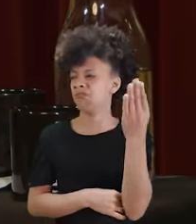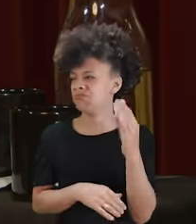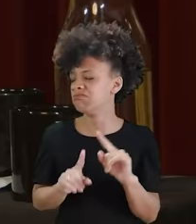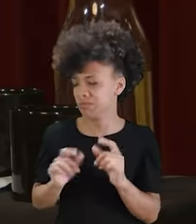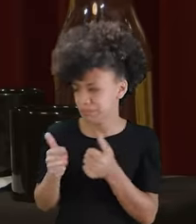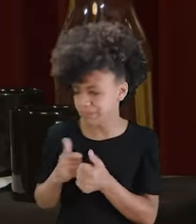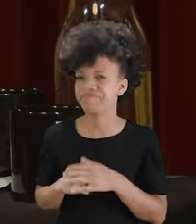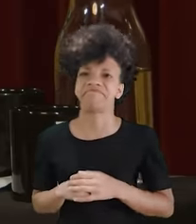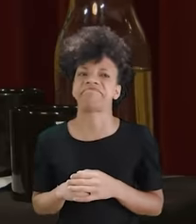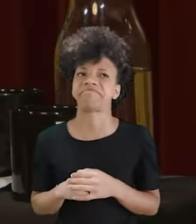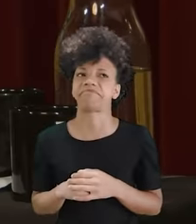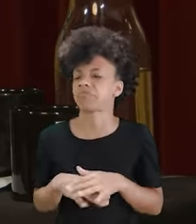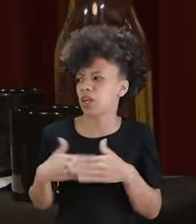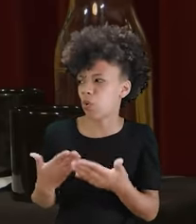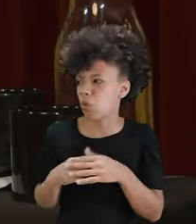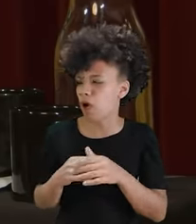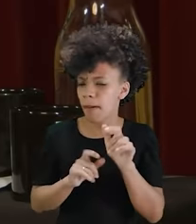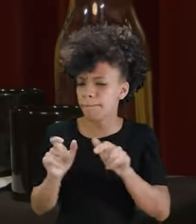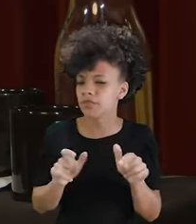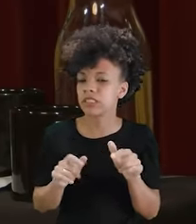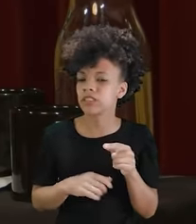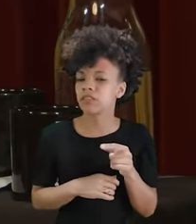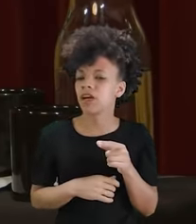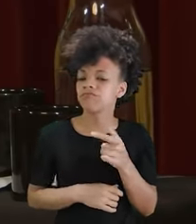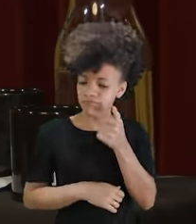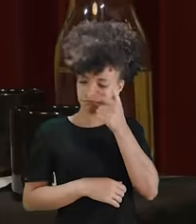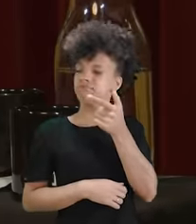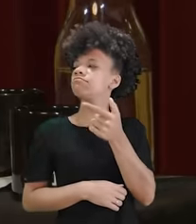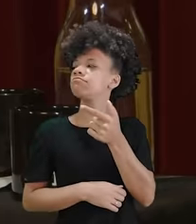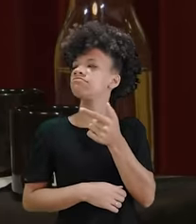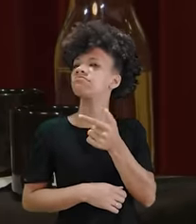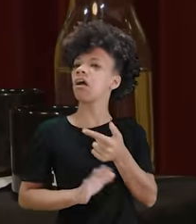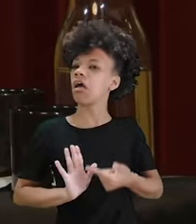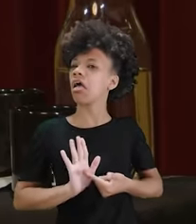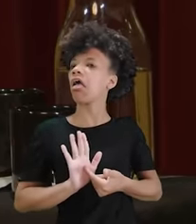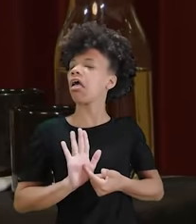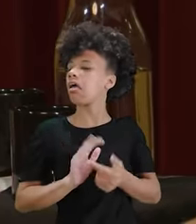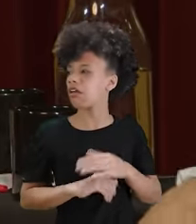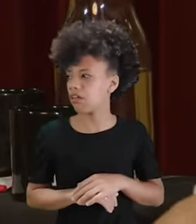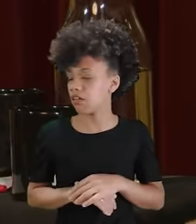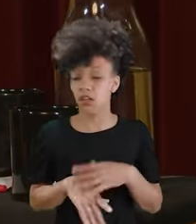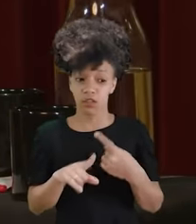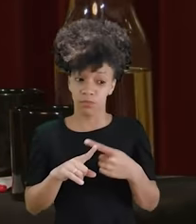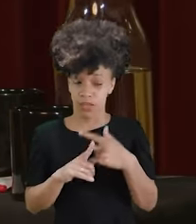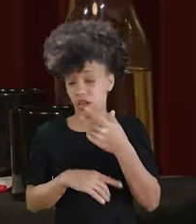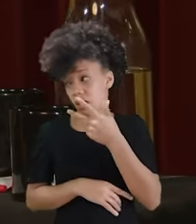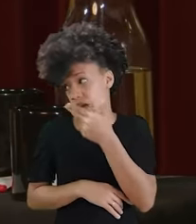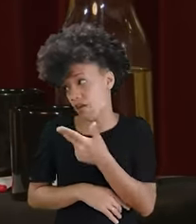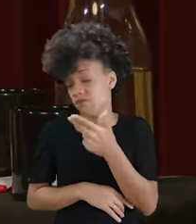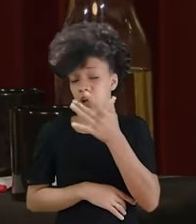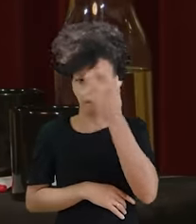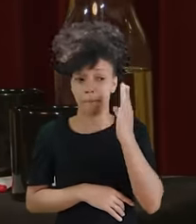é uma lá qualquer ostenta que você vê se faz questão de ostentar você vez é Brasil